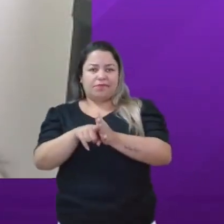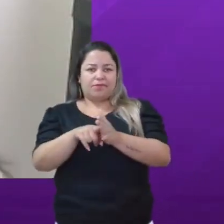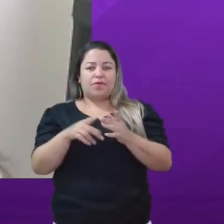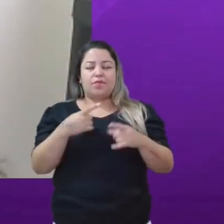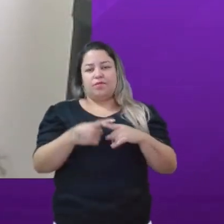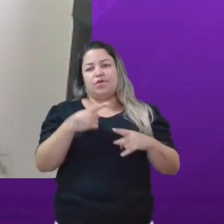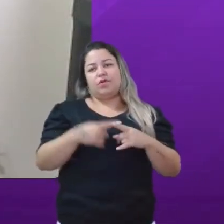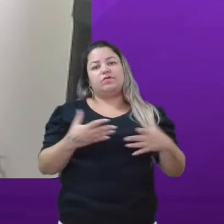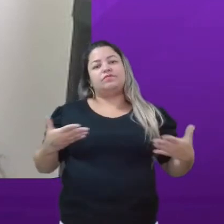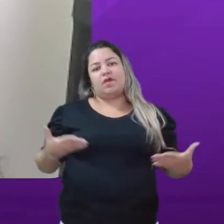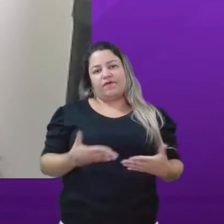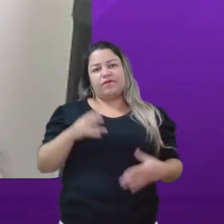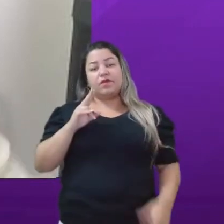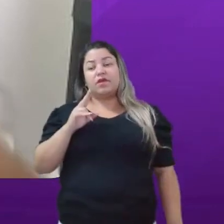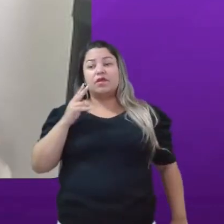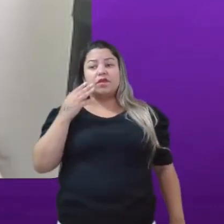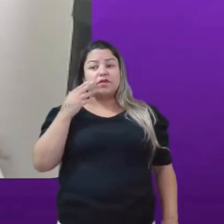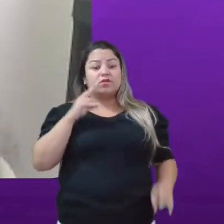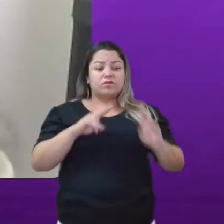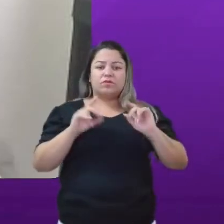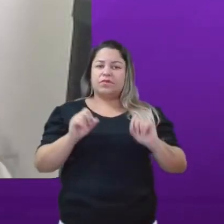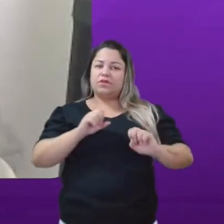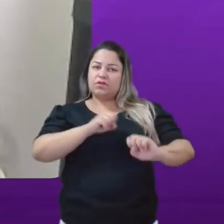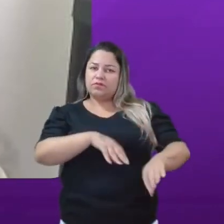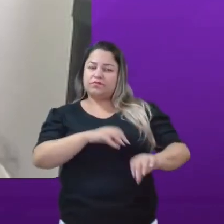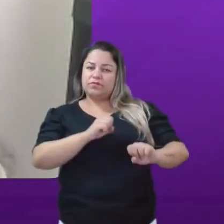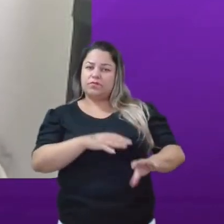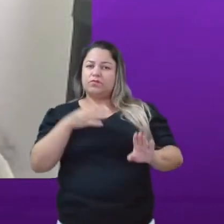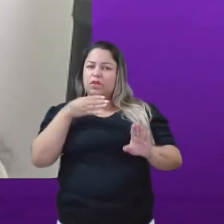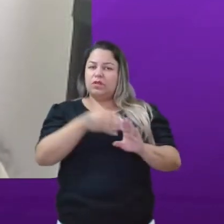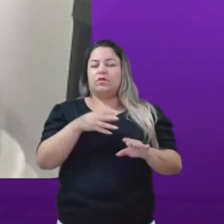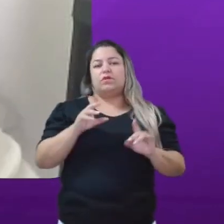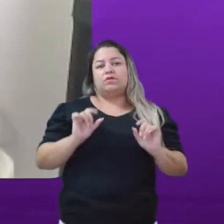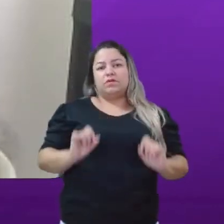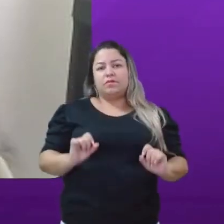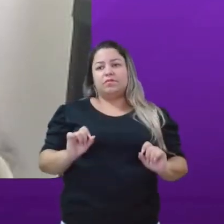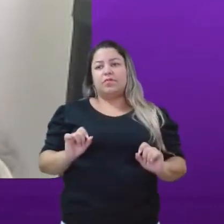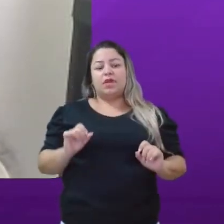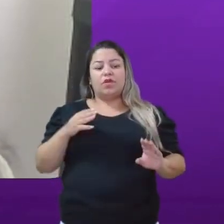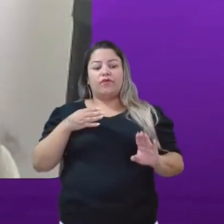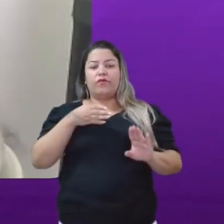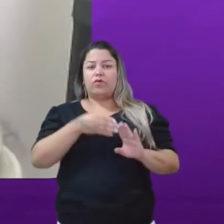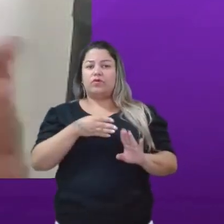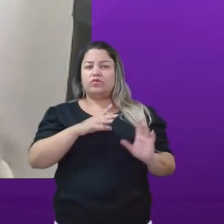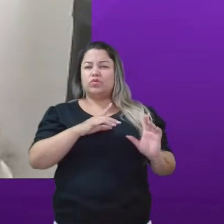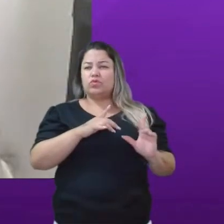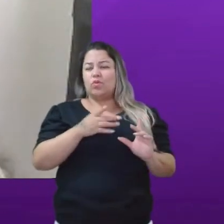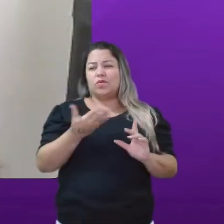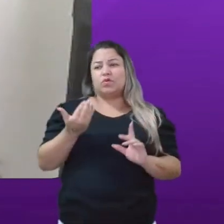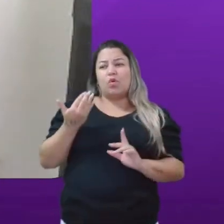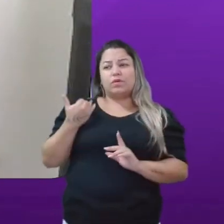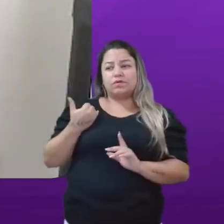porque hoje nós estamos vivendo, né, nós temos na educação um foco do conservadorismo, né, um foco do retrocesso,